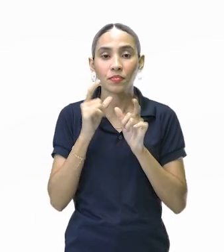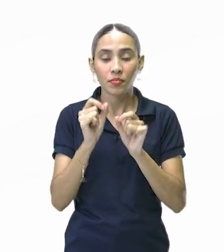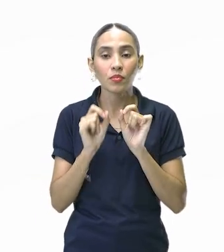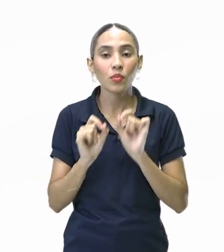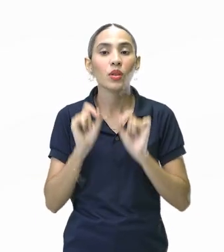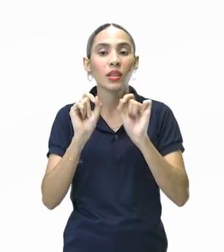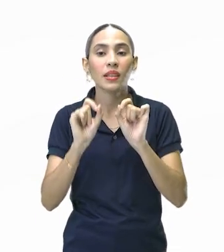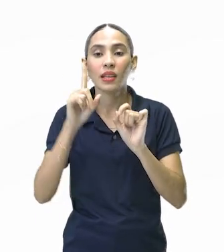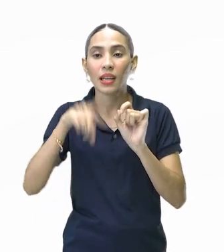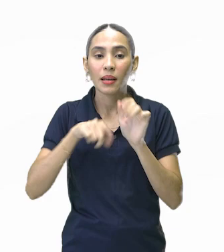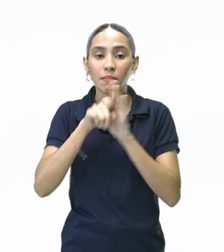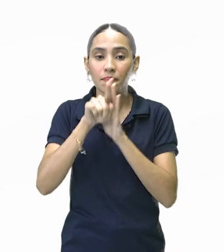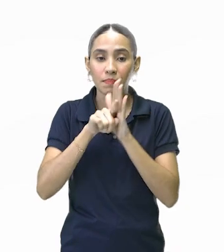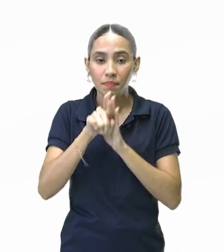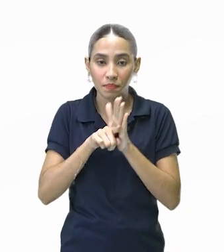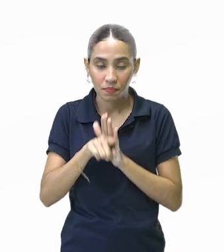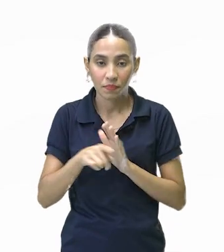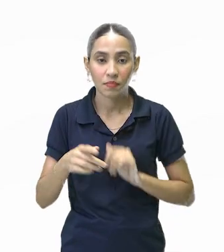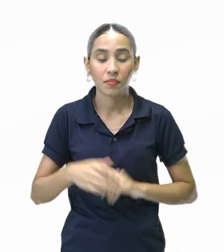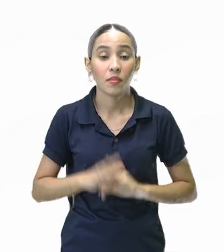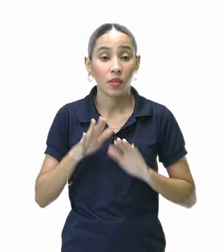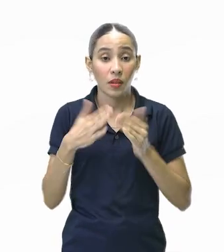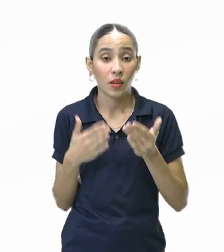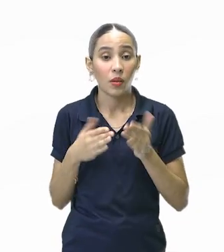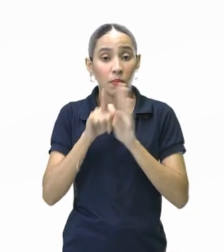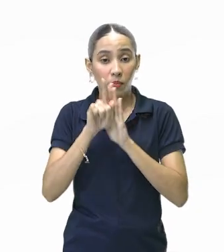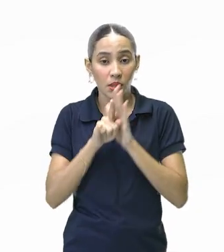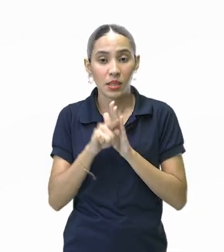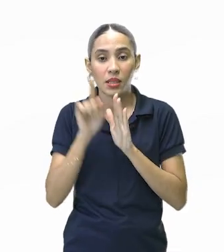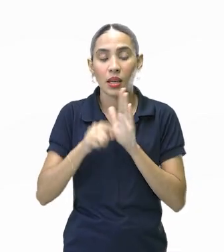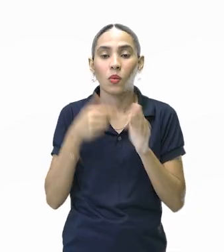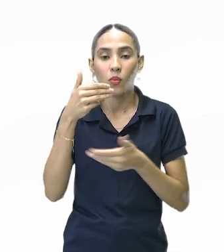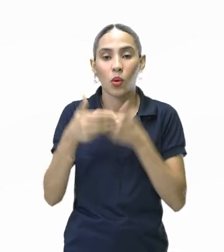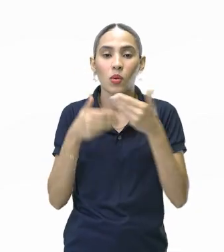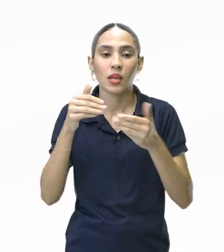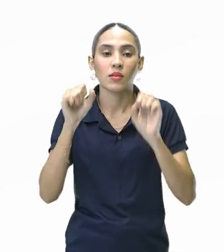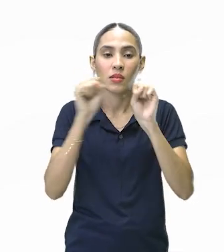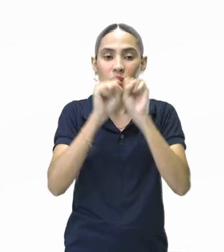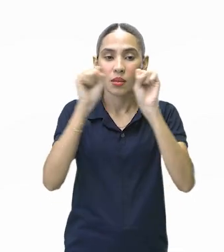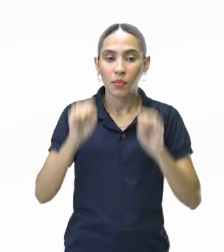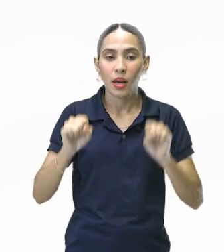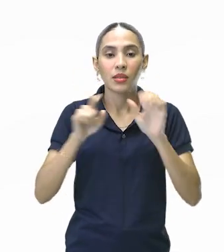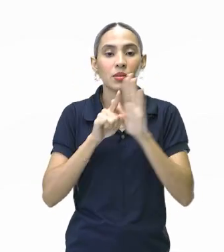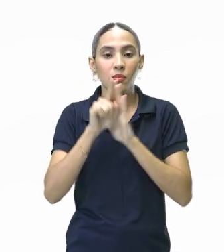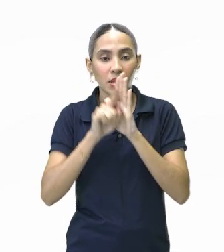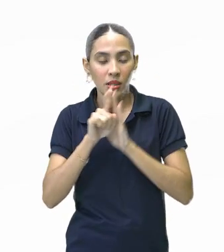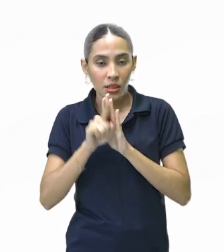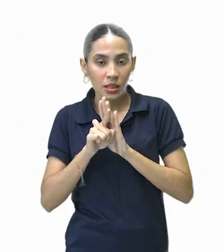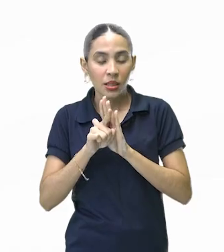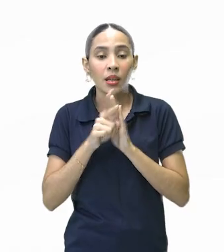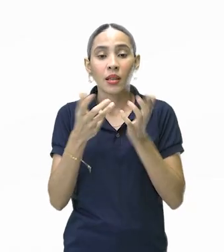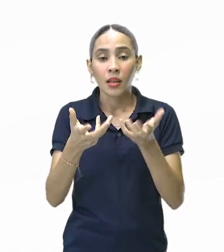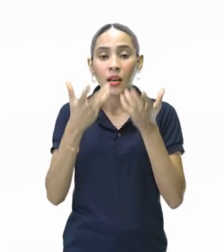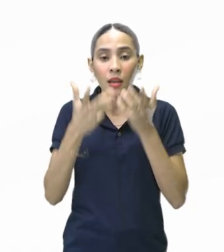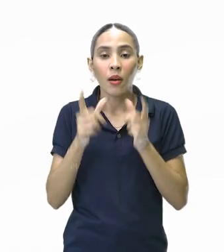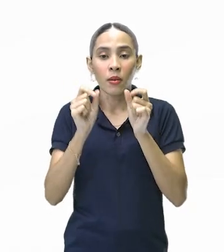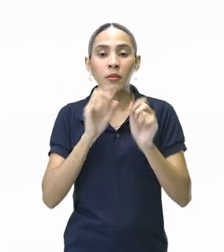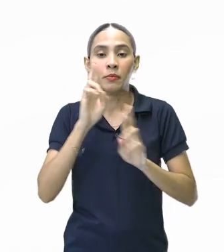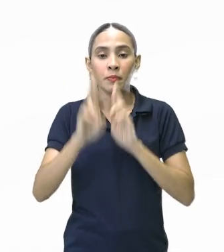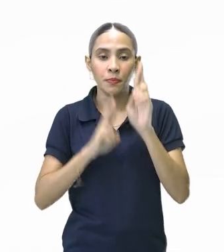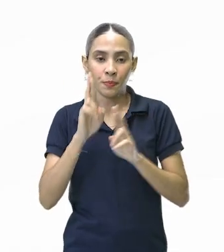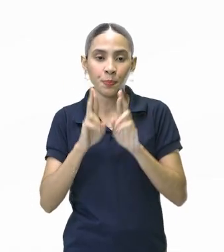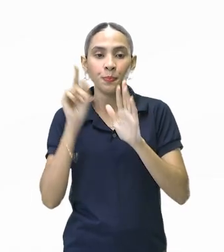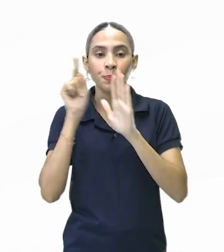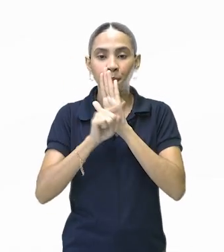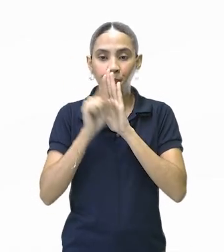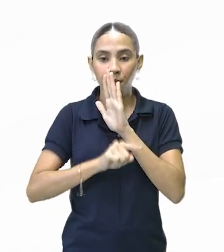o que é a pesquisa. Bom, a pesquisa ela é um processo sistemático de investigação que busca respostas